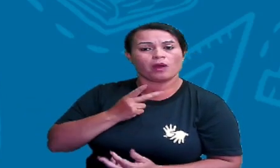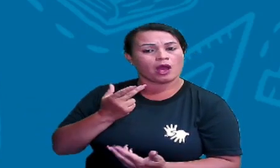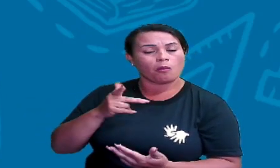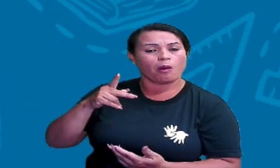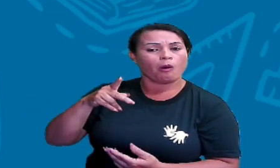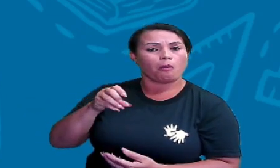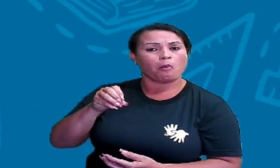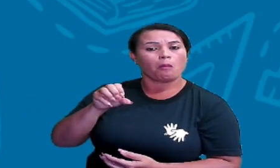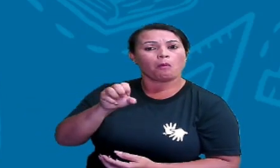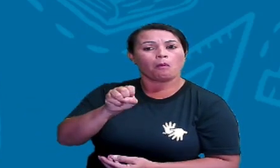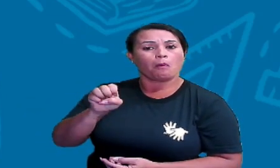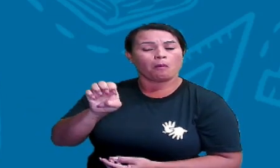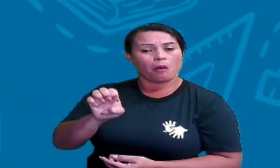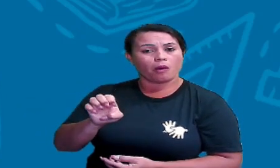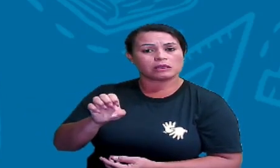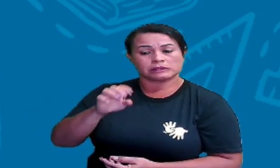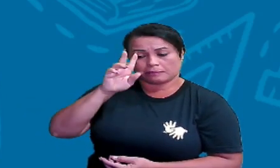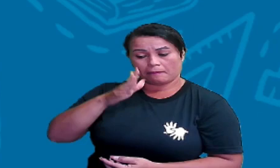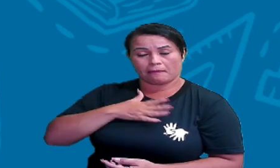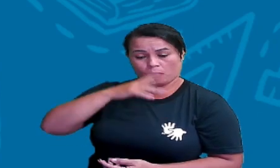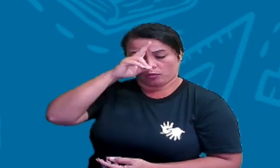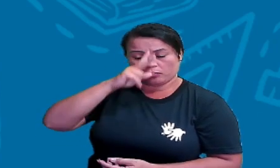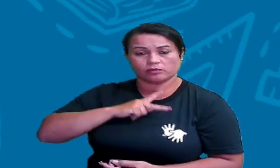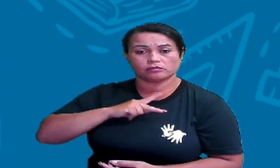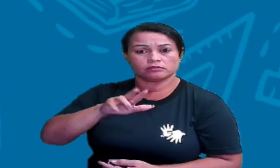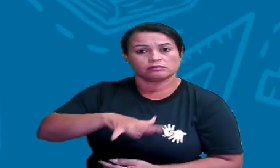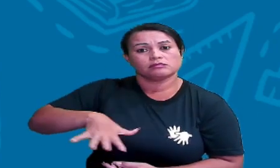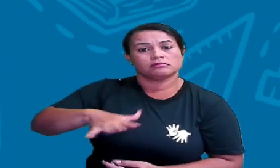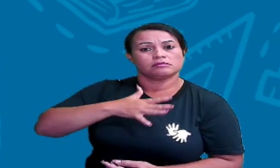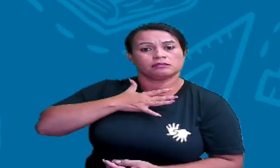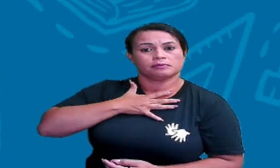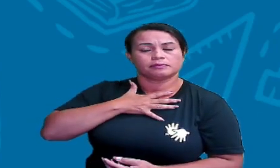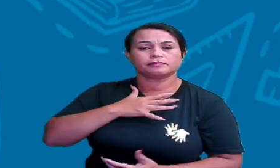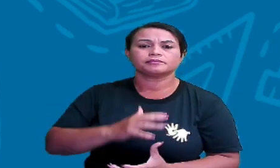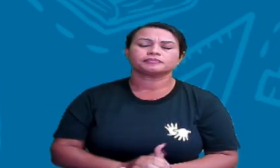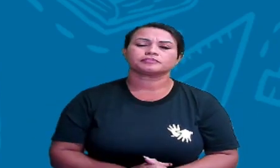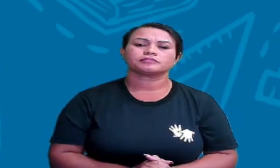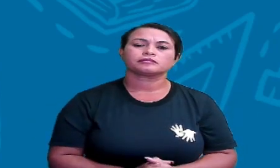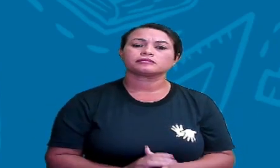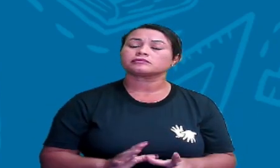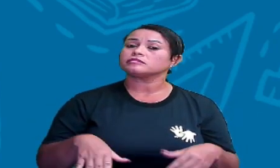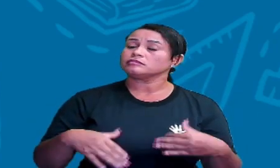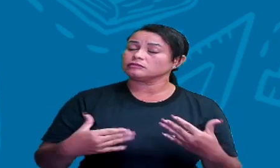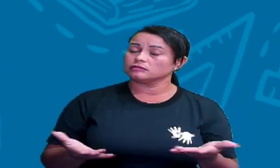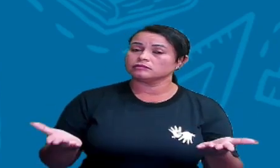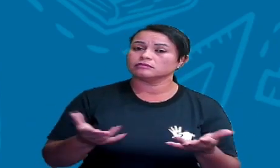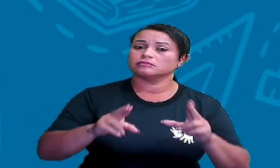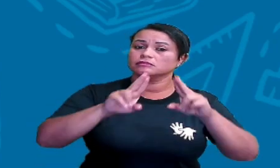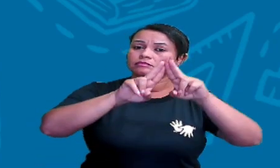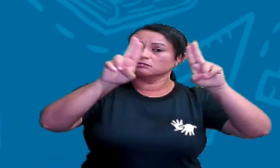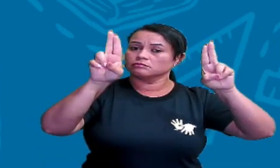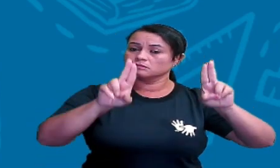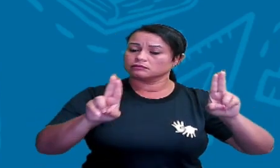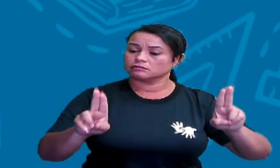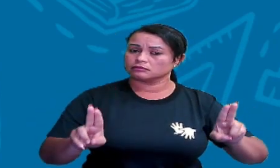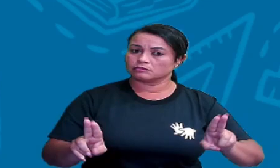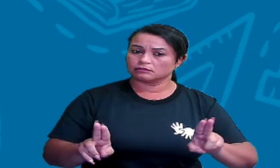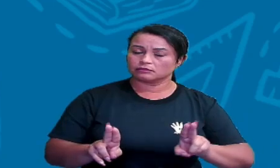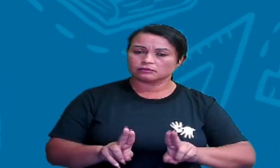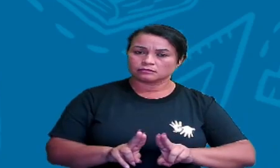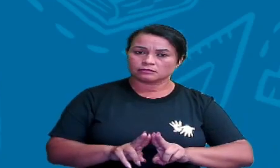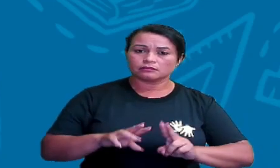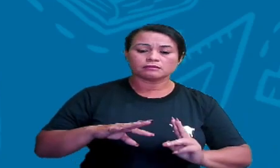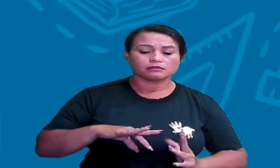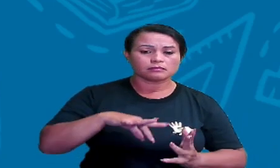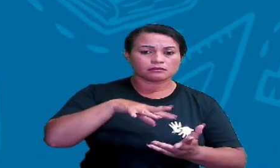de posse e de propriedade. Ele é meu território. E aí eu trouxe um mapa mundi, tá? Para